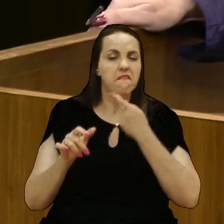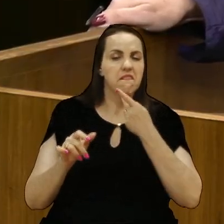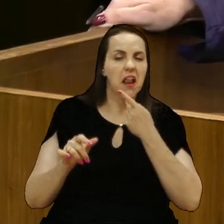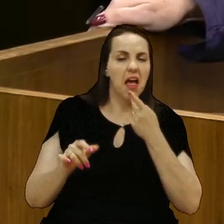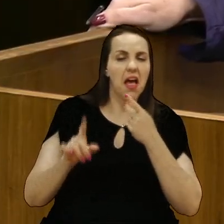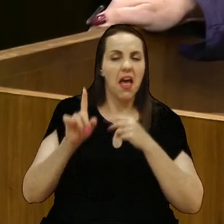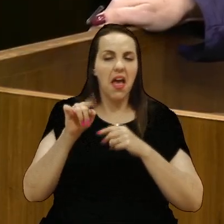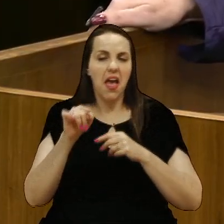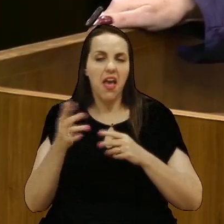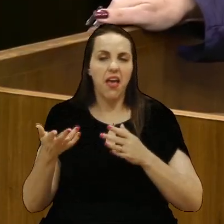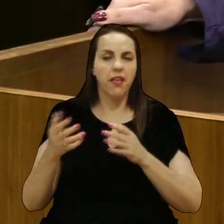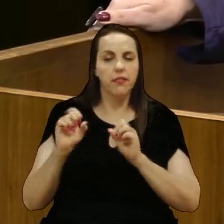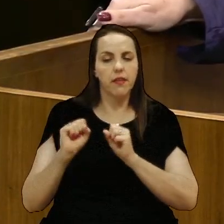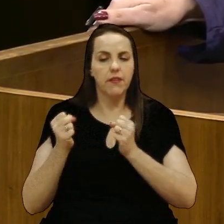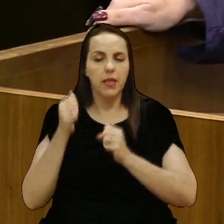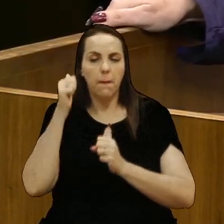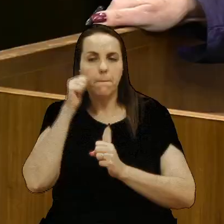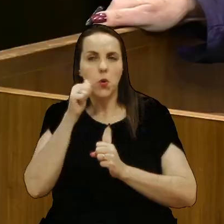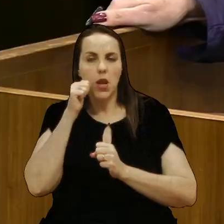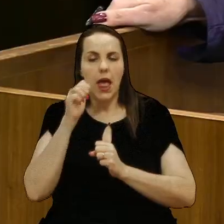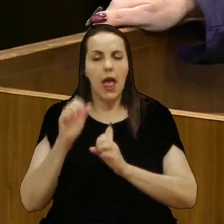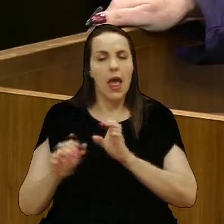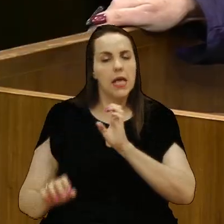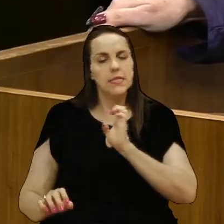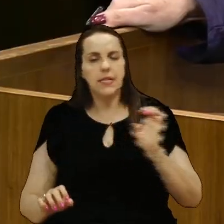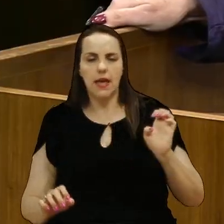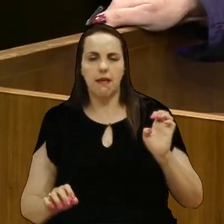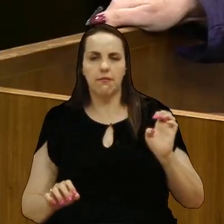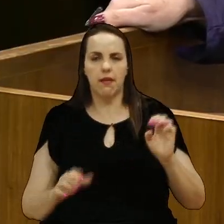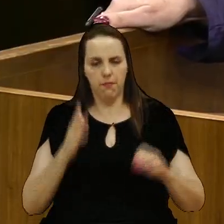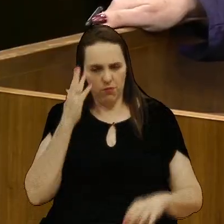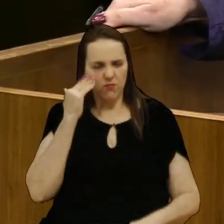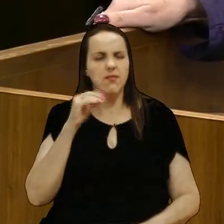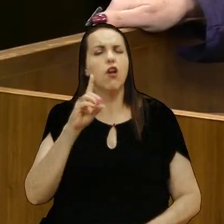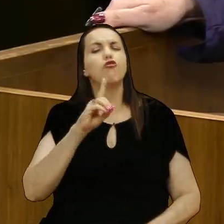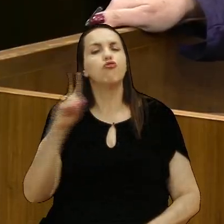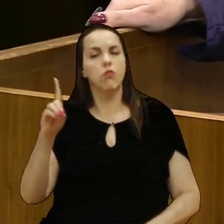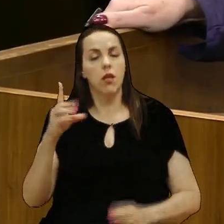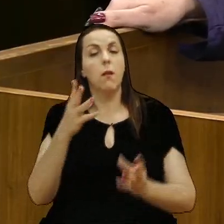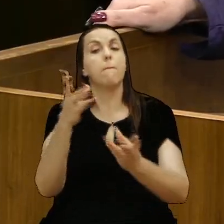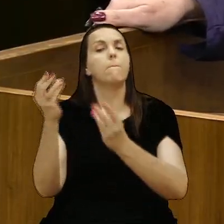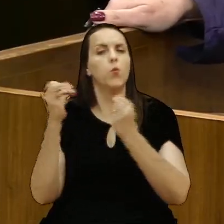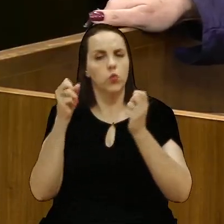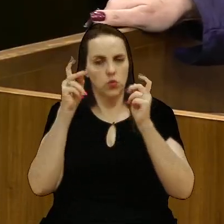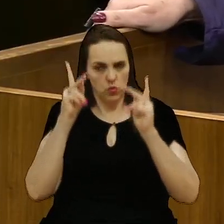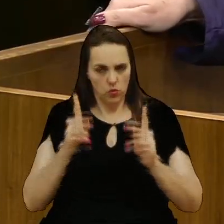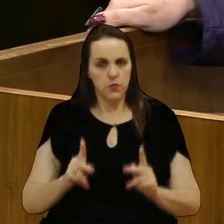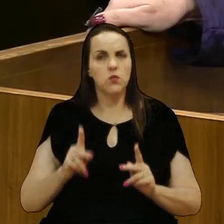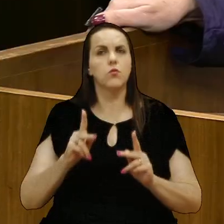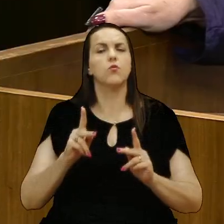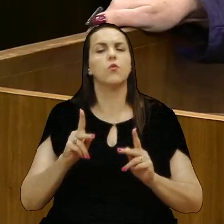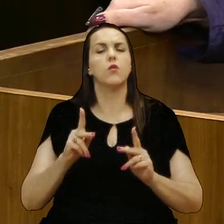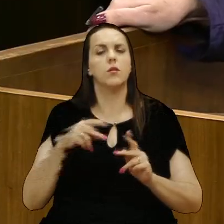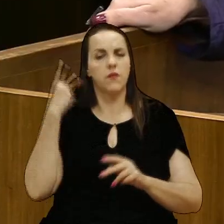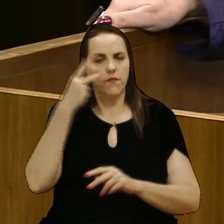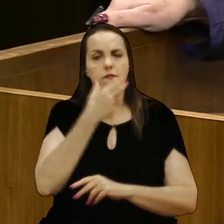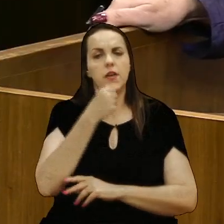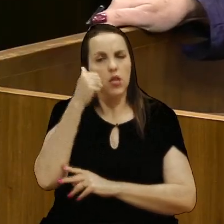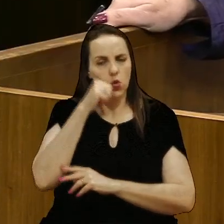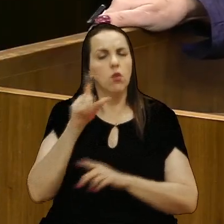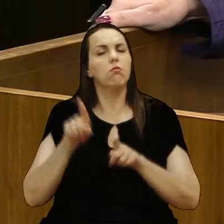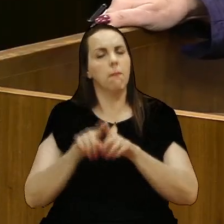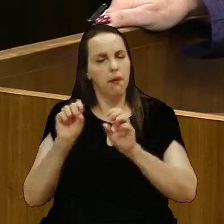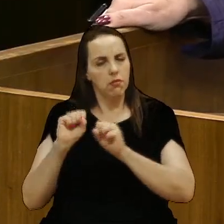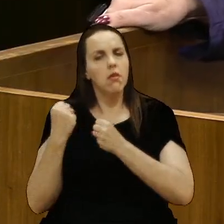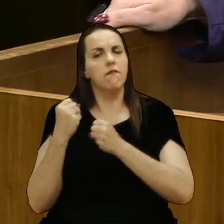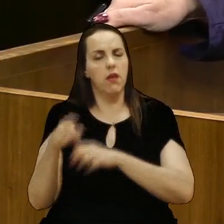que defender as mulheres é coisa de esquerda, porque eu sei que a direita, e tem muitos vereadores, vereadoras e pessoas que também